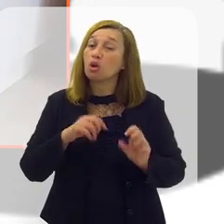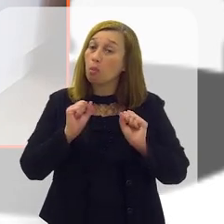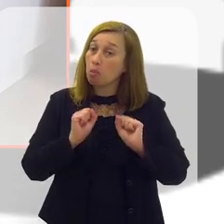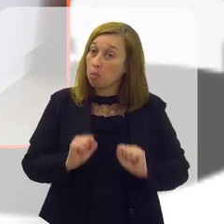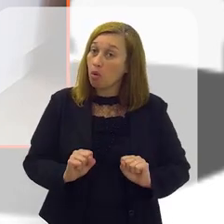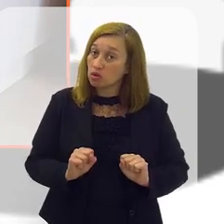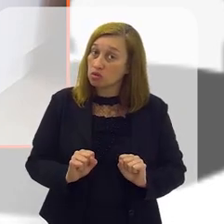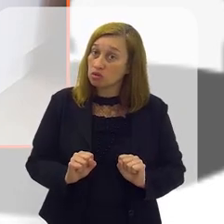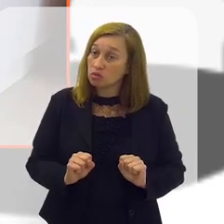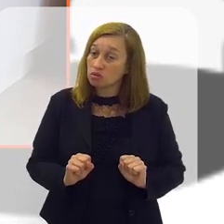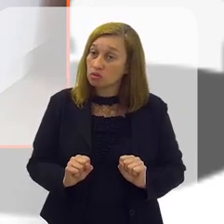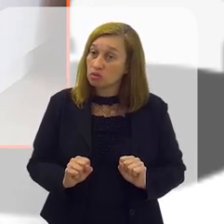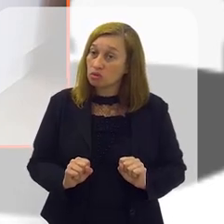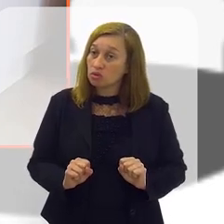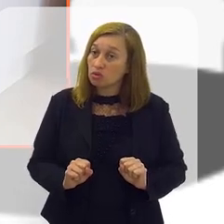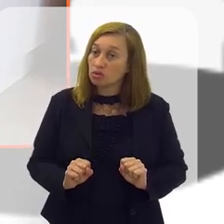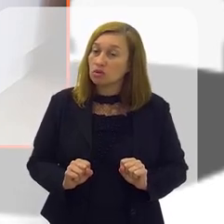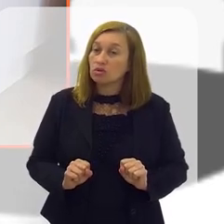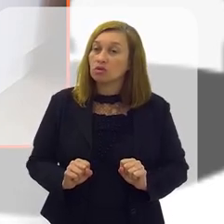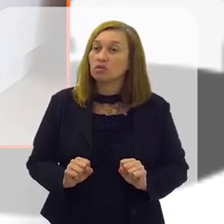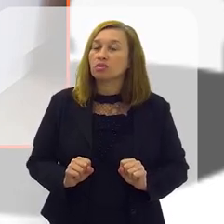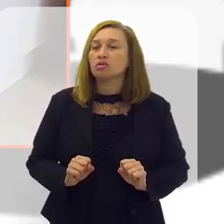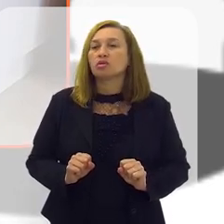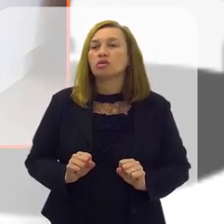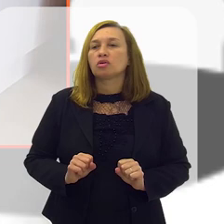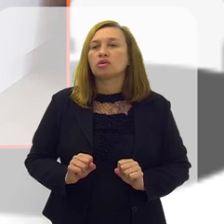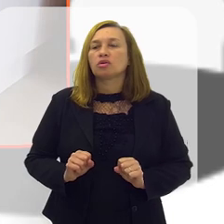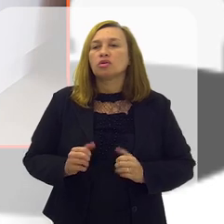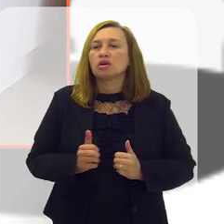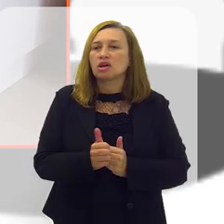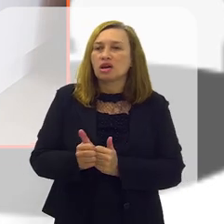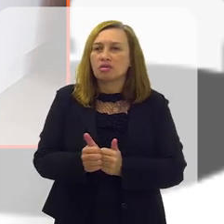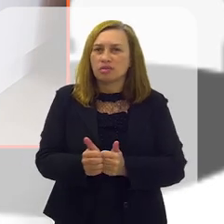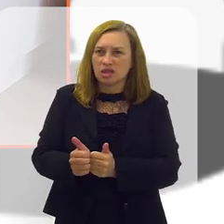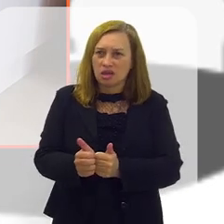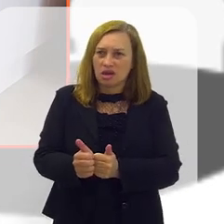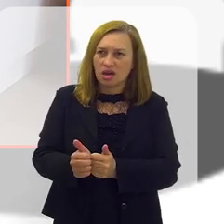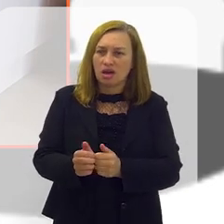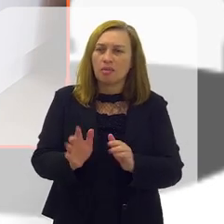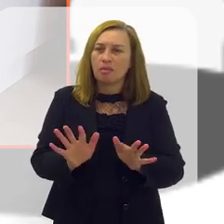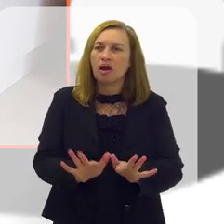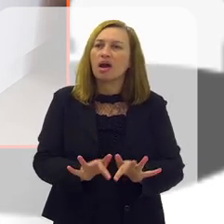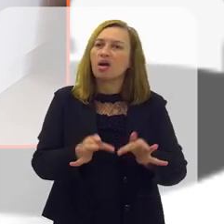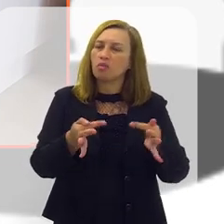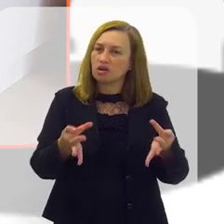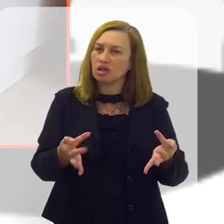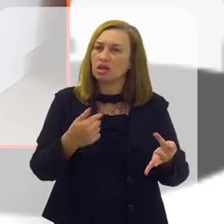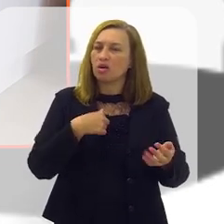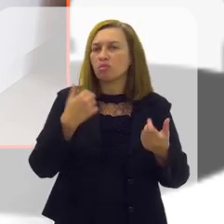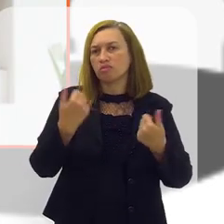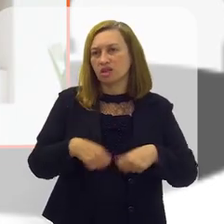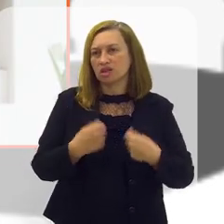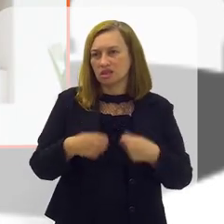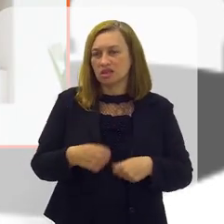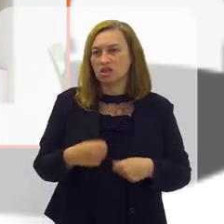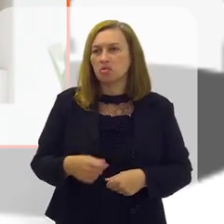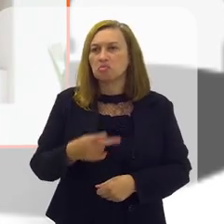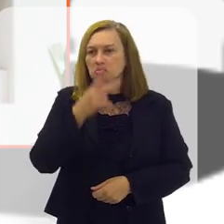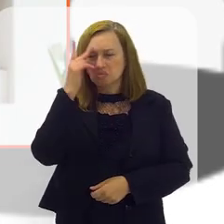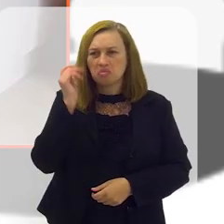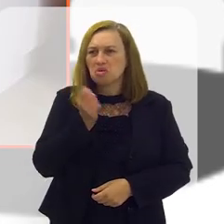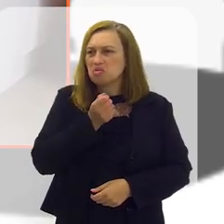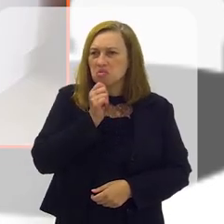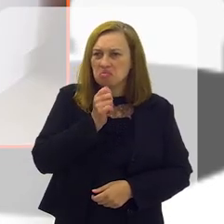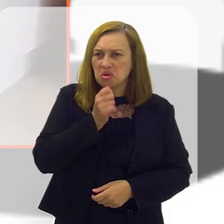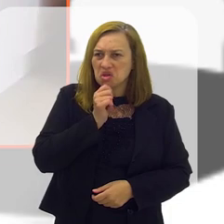que eu posso? Eu posso é manter o meu anonimato e caminhar para a humildade, que é o que eu preciso. Que nenhum